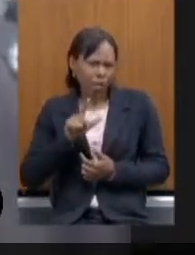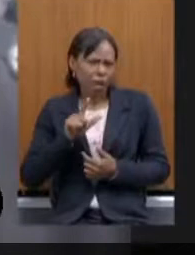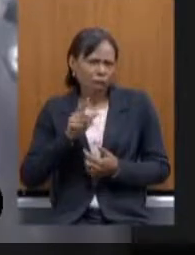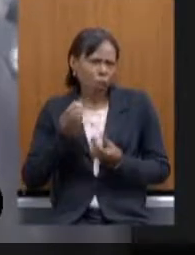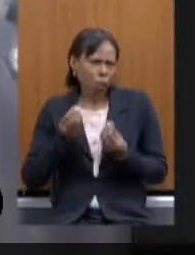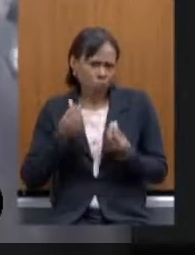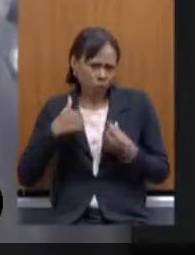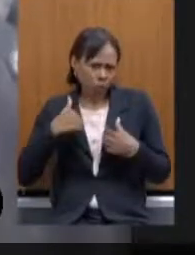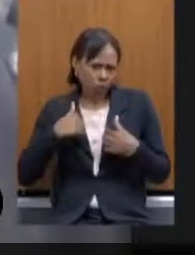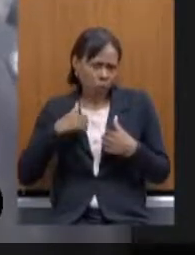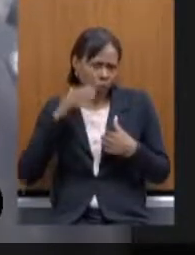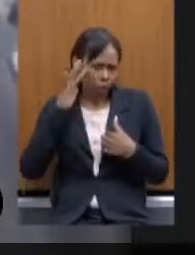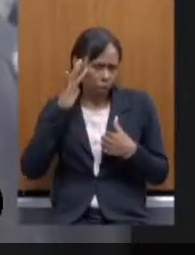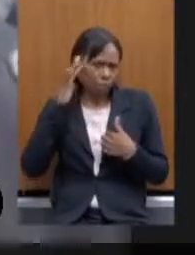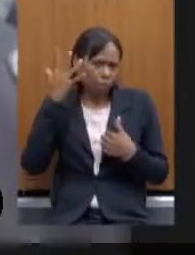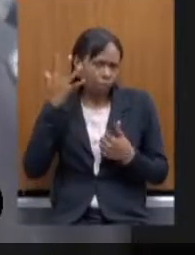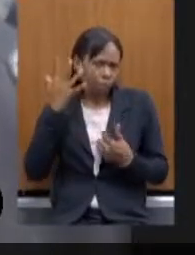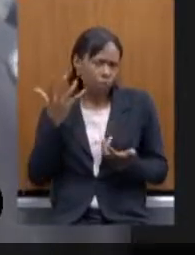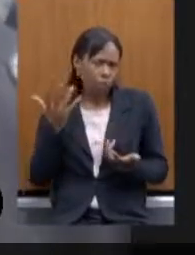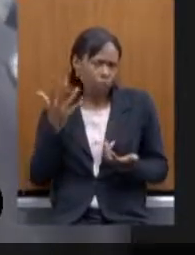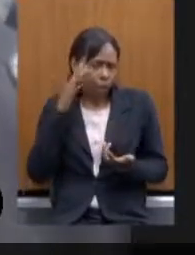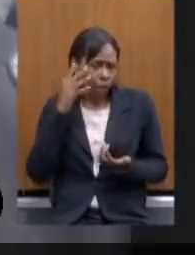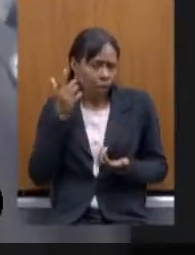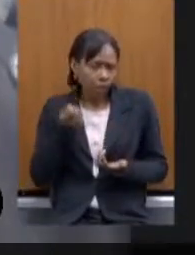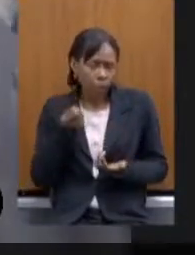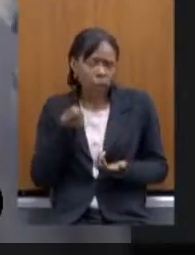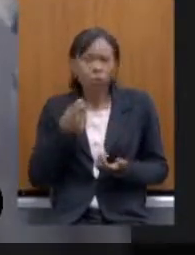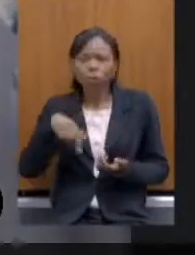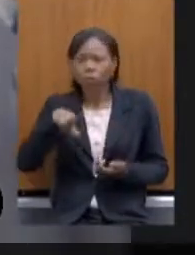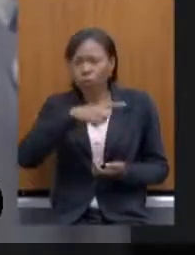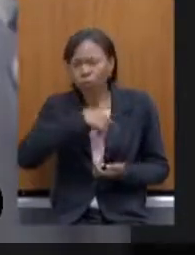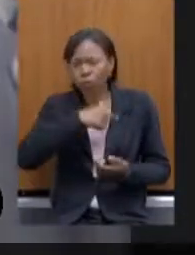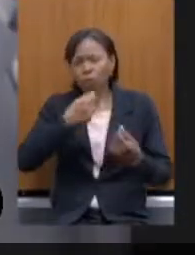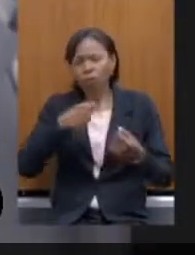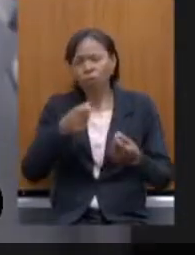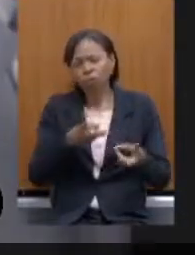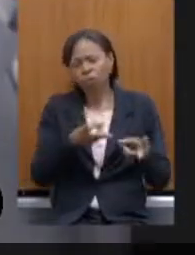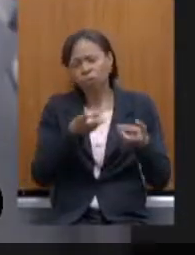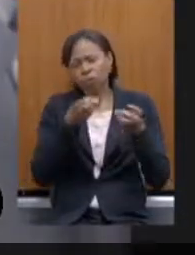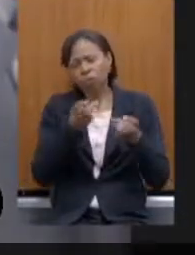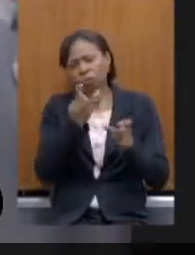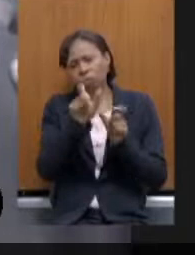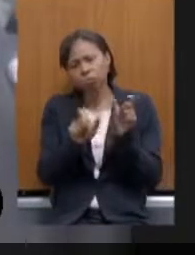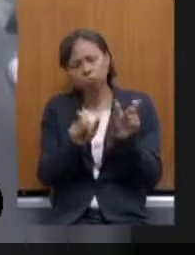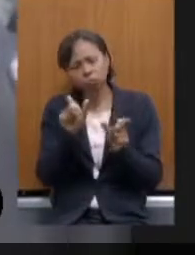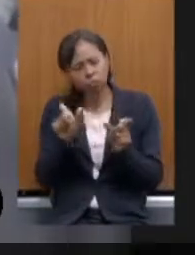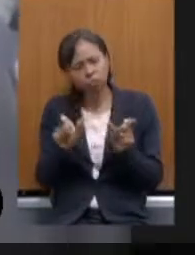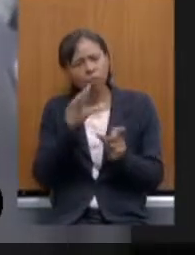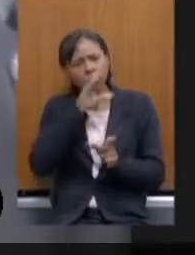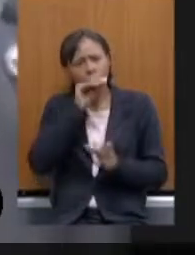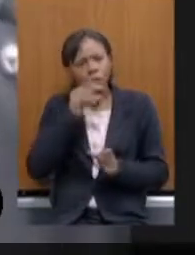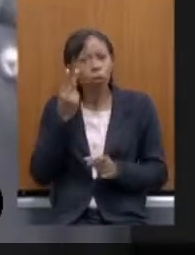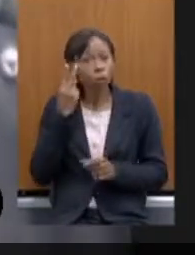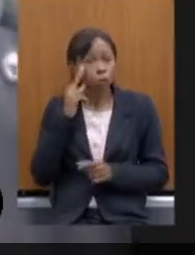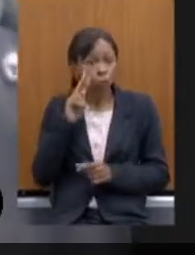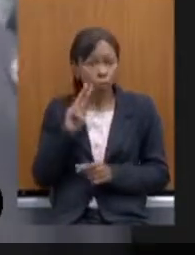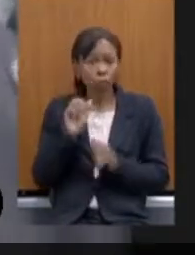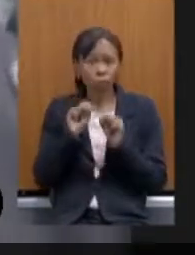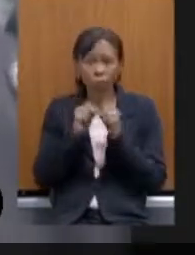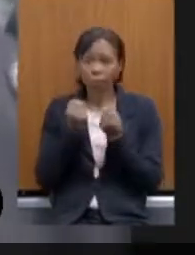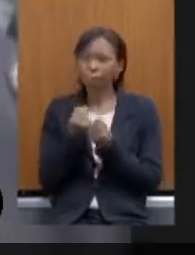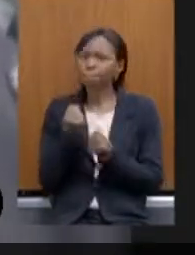nós precisamos de ouvir servidores importante esses dois dias de seminário